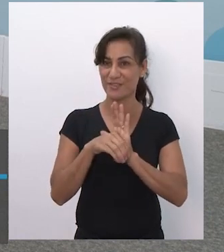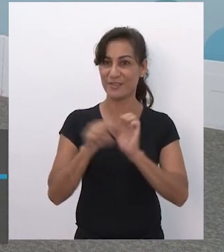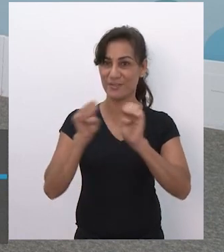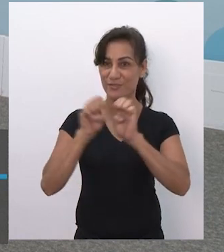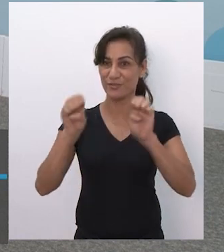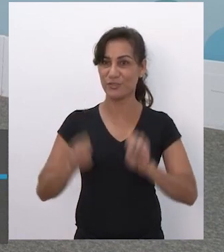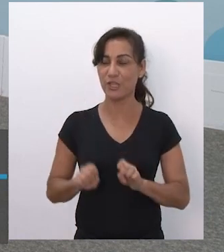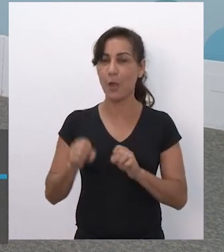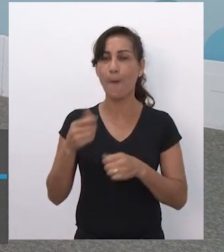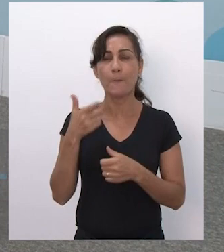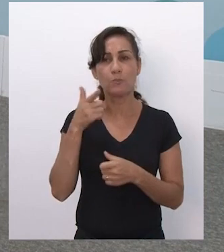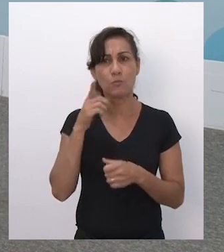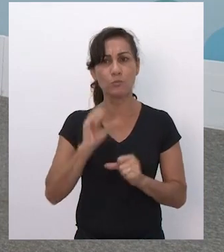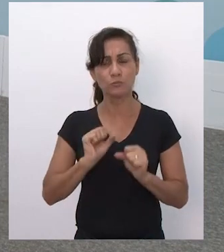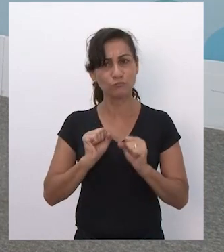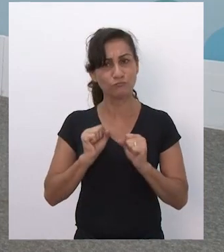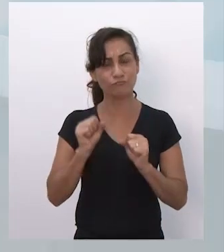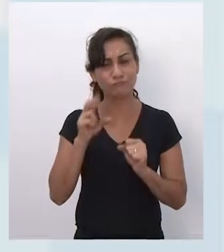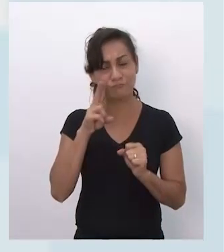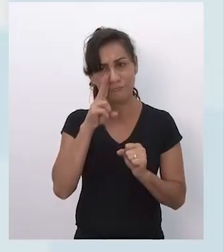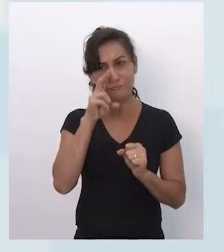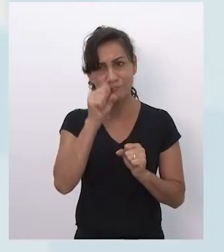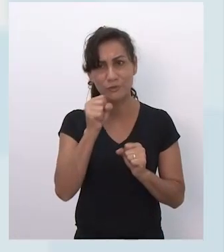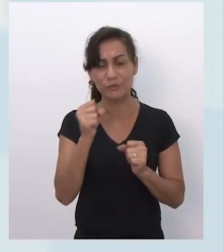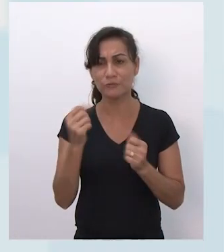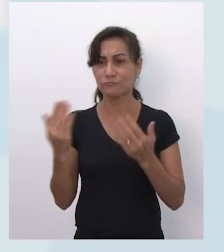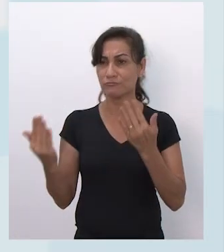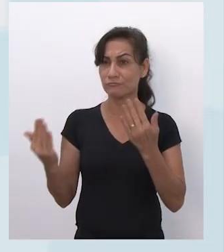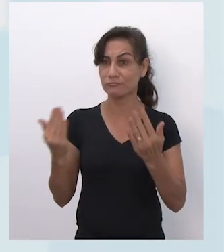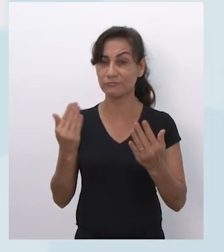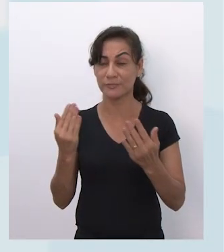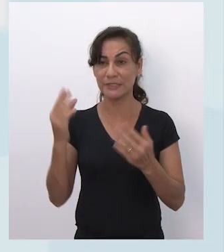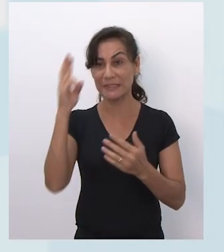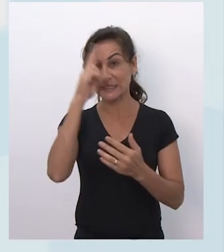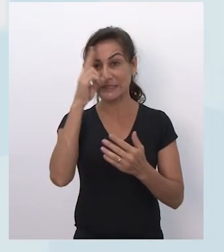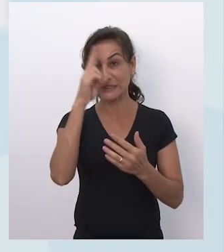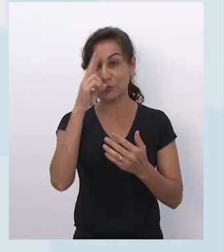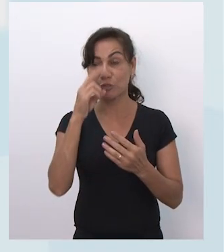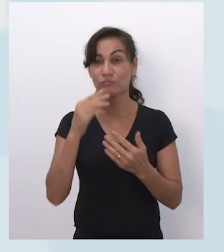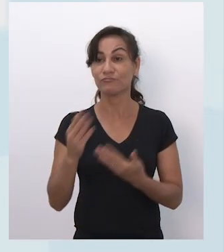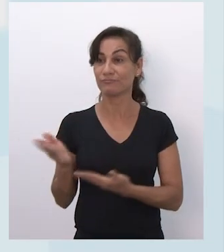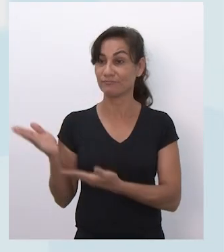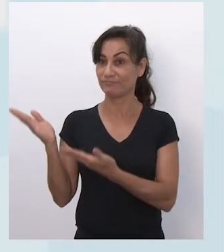muito forte entre a geografia e a história, e por isso a gente